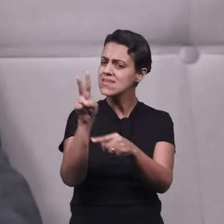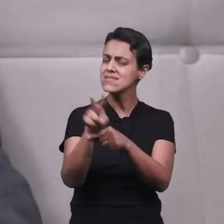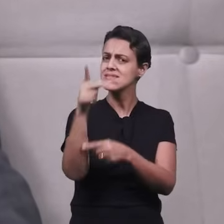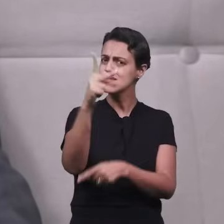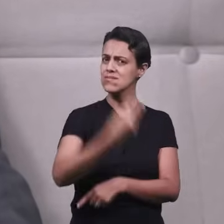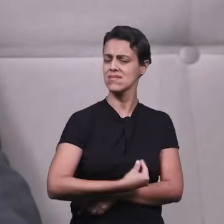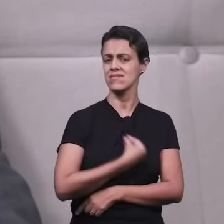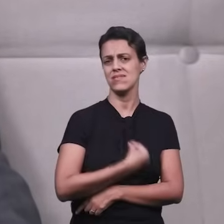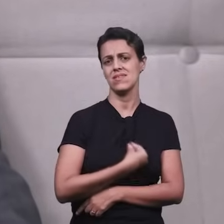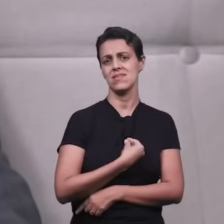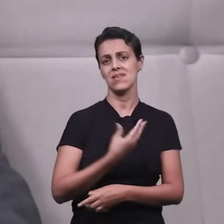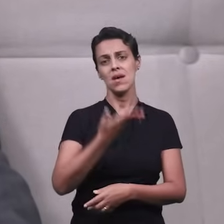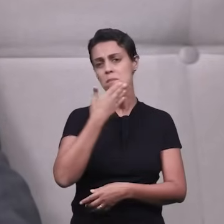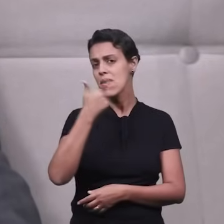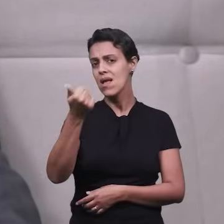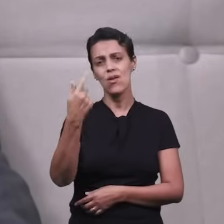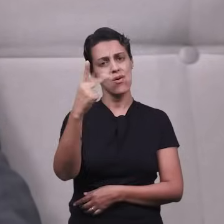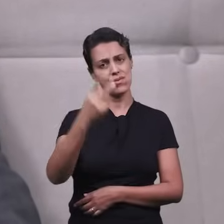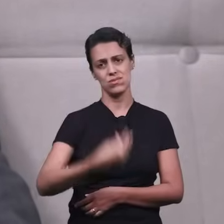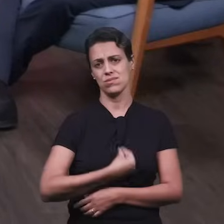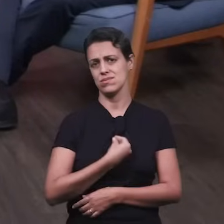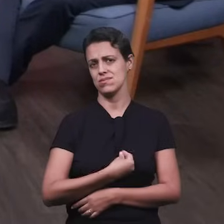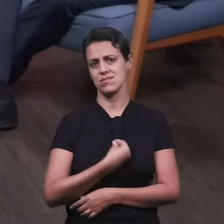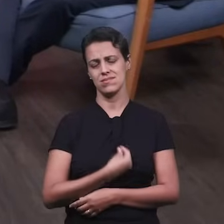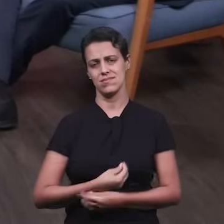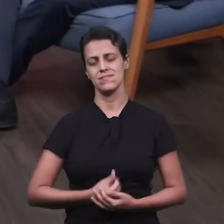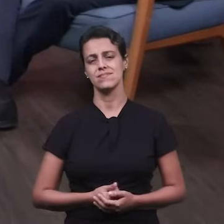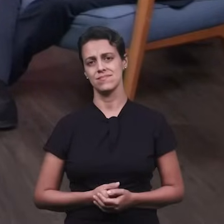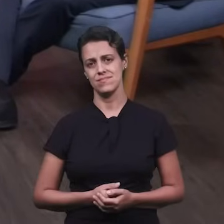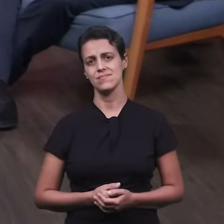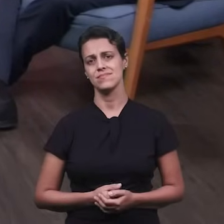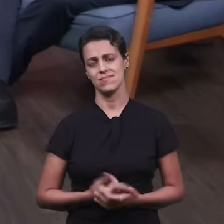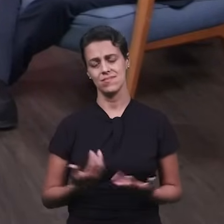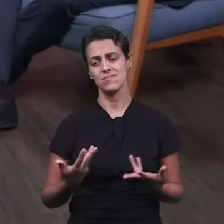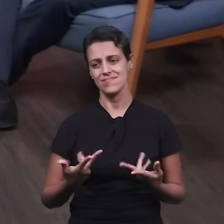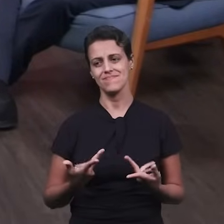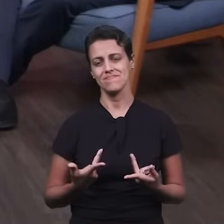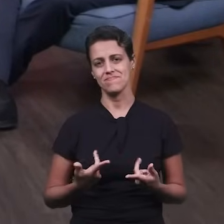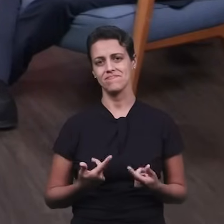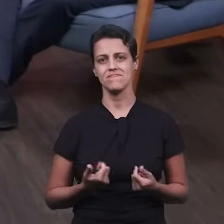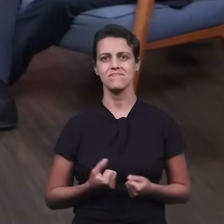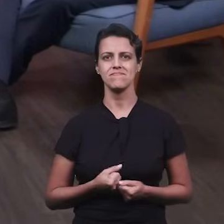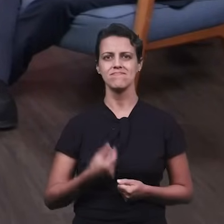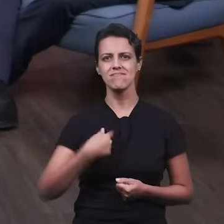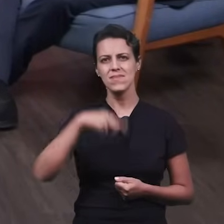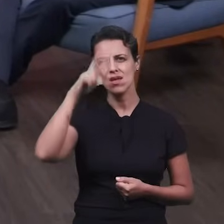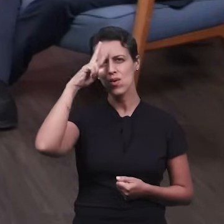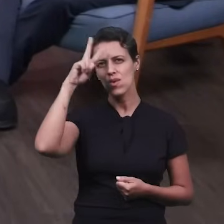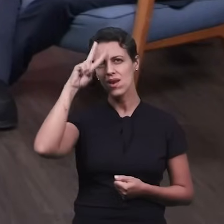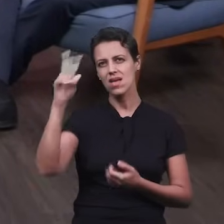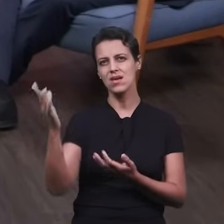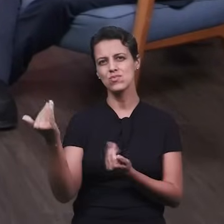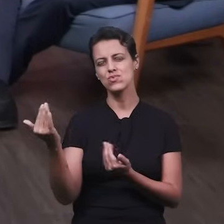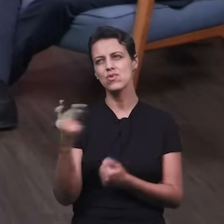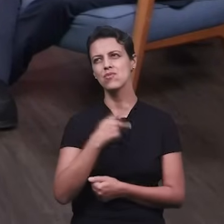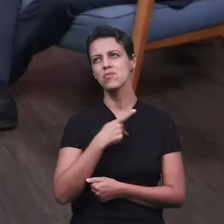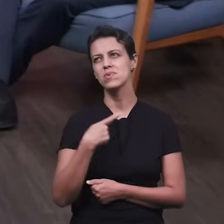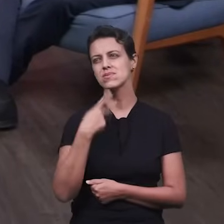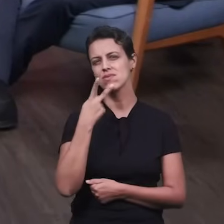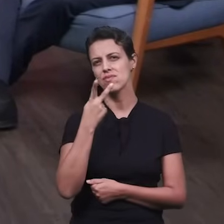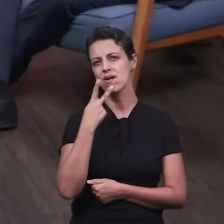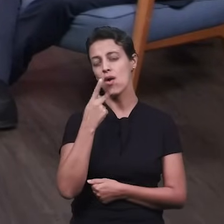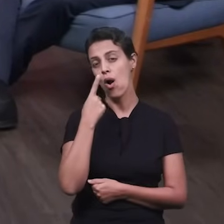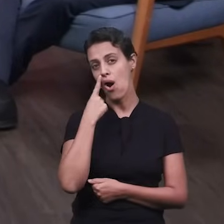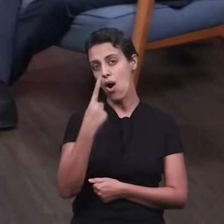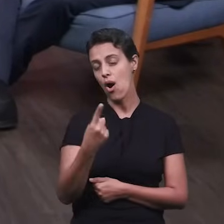não é boa. Deus está querendo o melhor para você, né? Glória a Deus. Isso é maravilhoso. Isso é maravilhoso. Eu me lembro de um jovem que o pastor falou